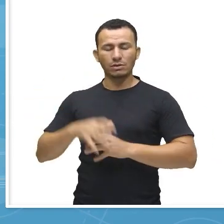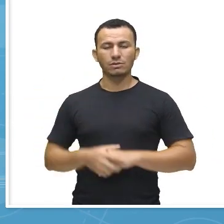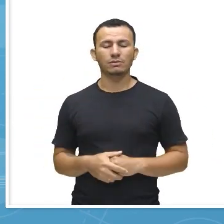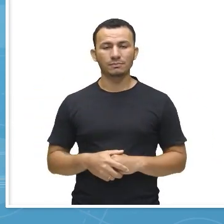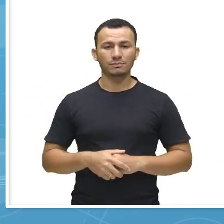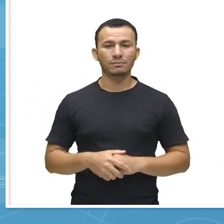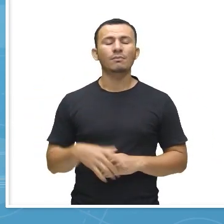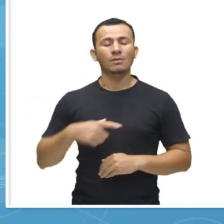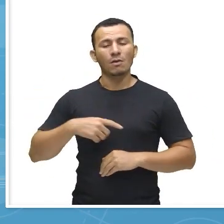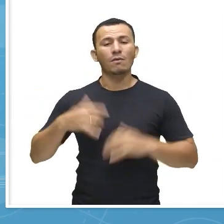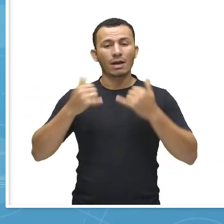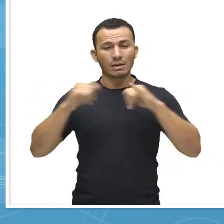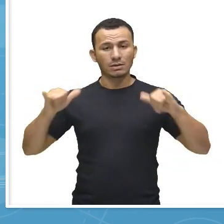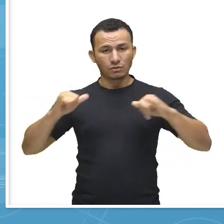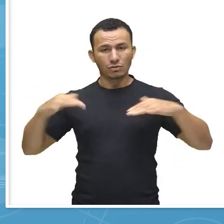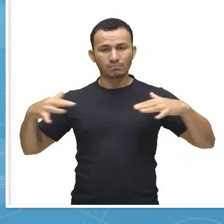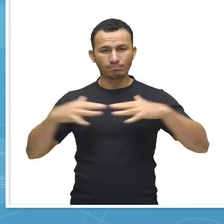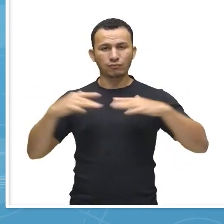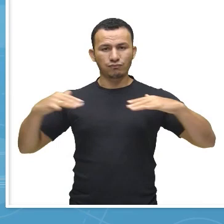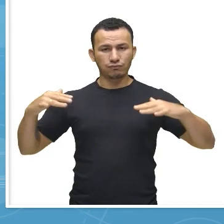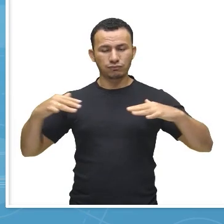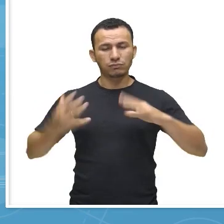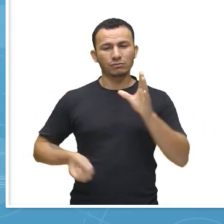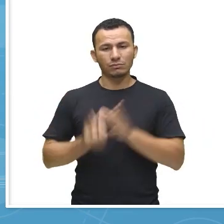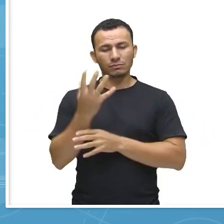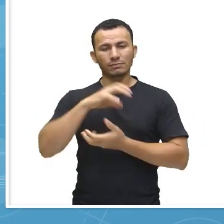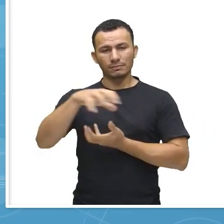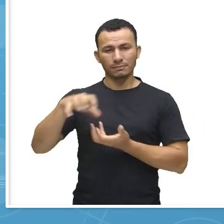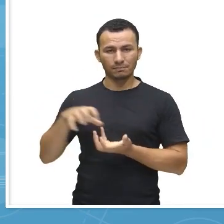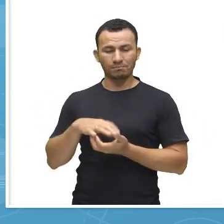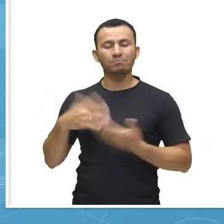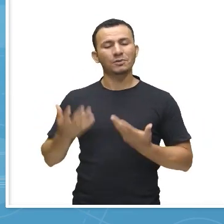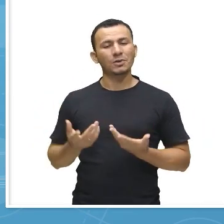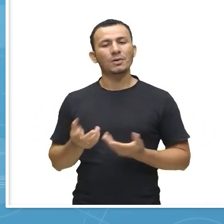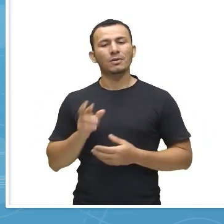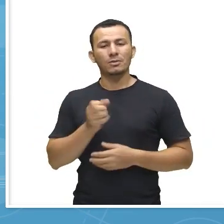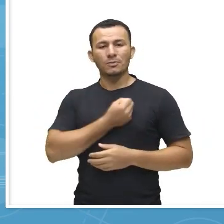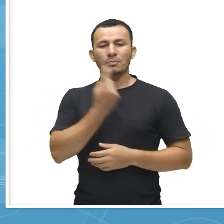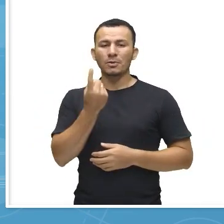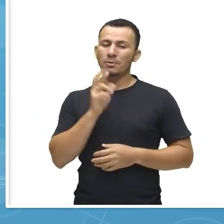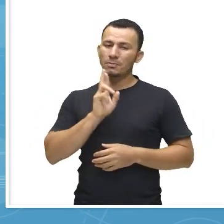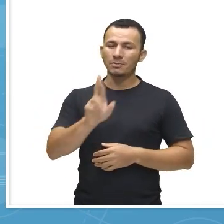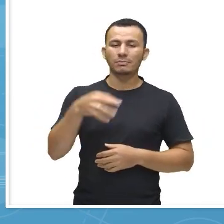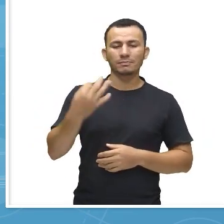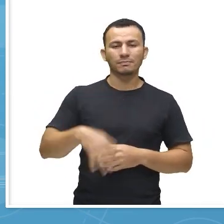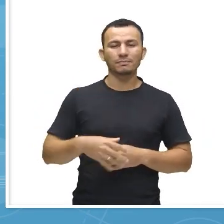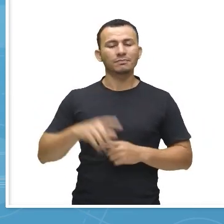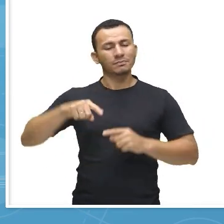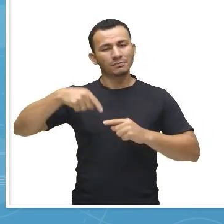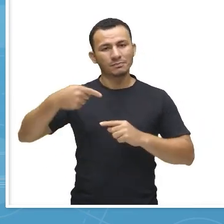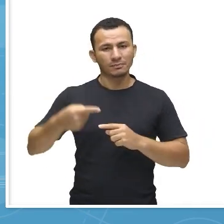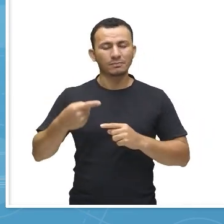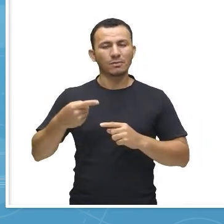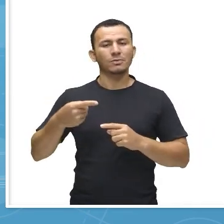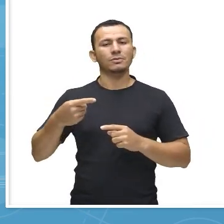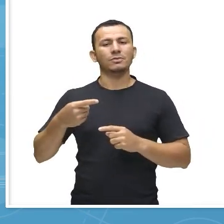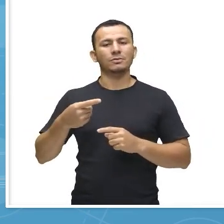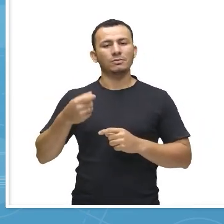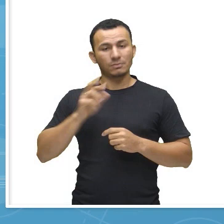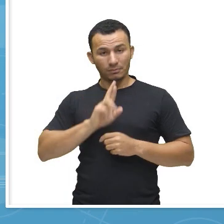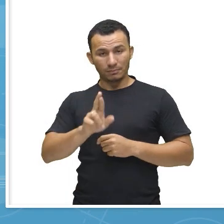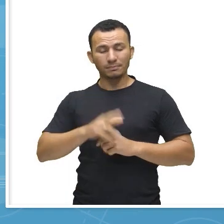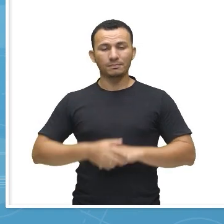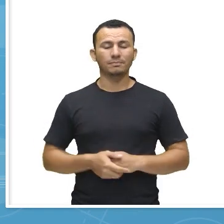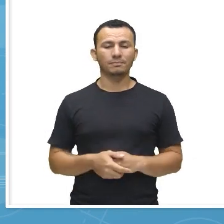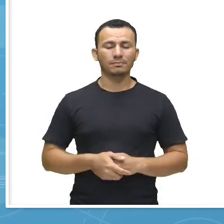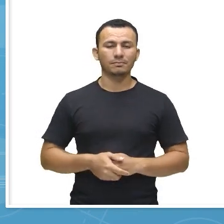pelas placas tectônicas. Então, a gente vai agora verificar a questão 1, qual era a questão 1, e aí a gente vai para a nossa resposta.